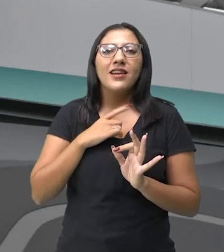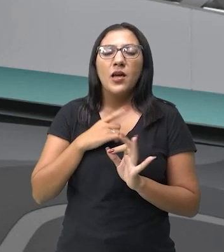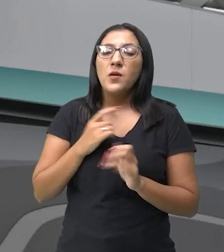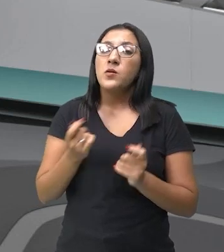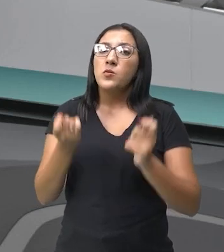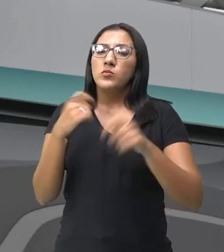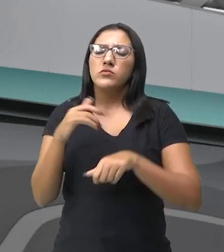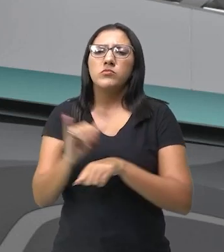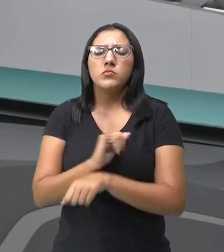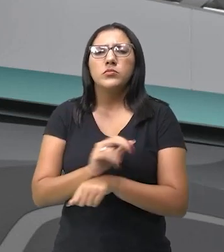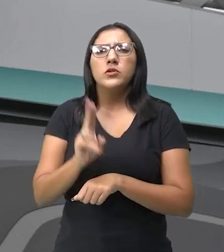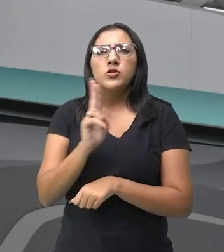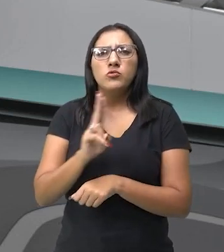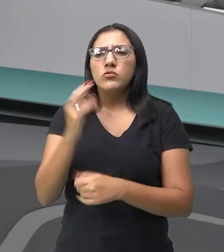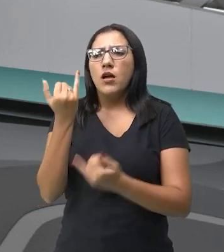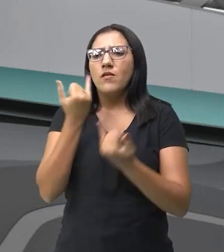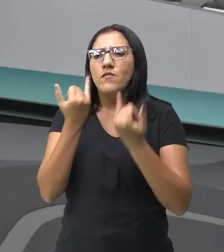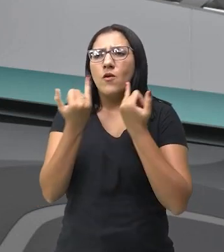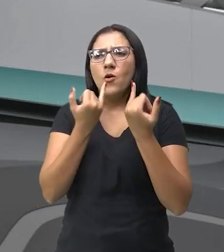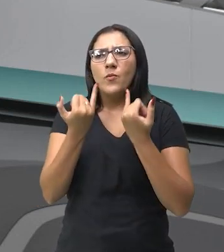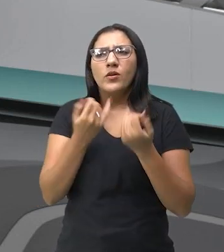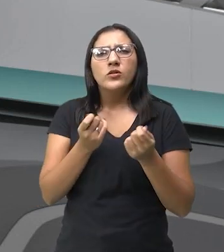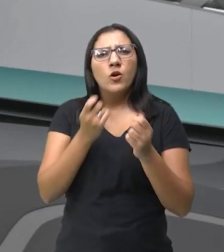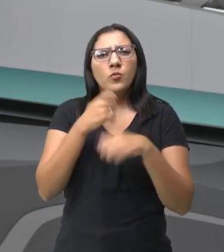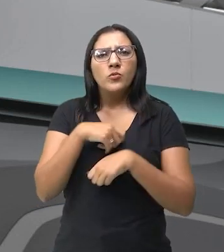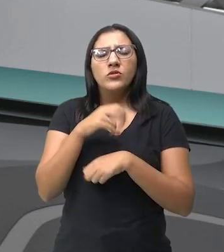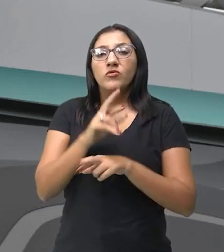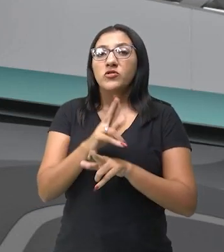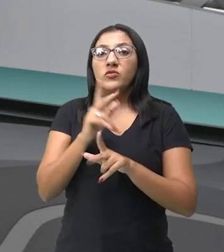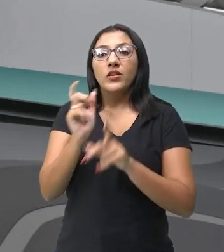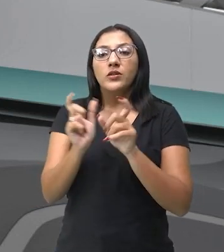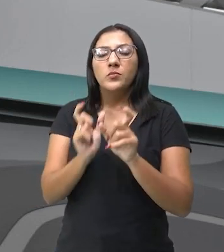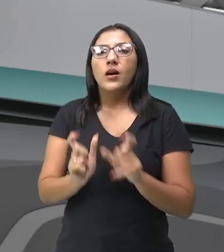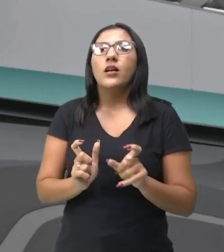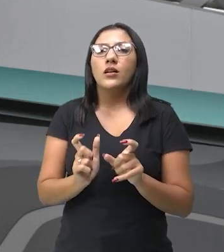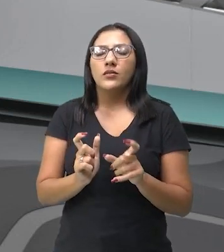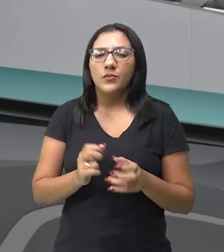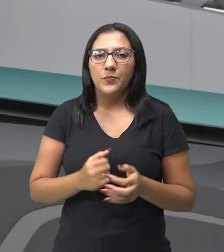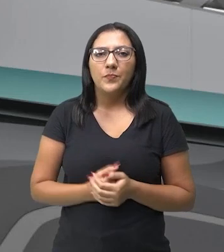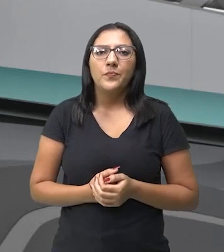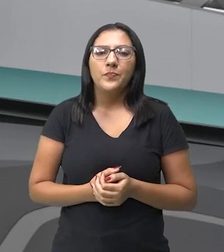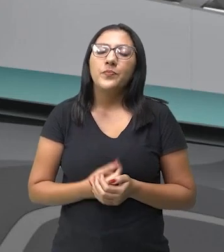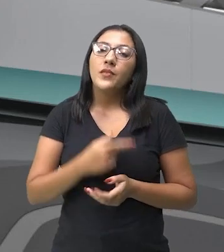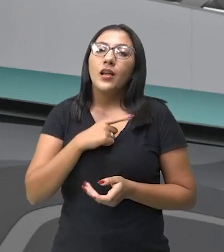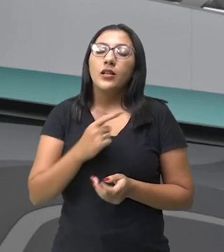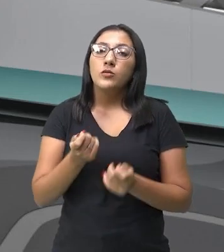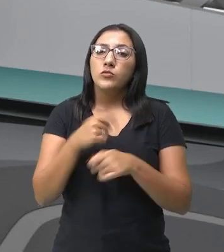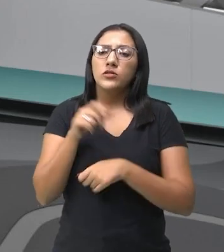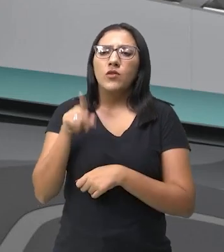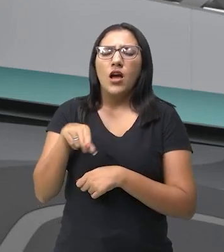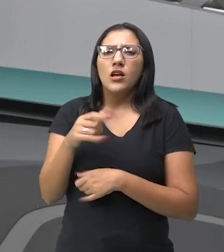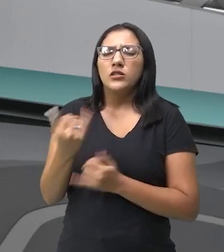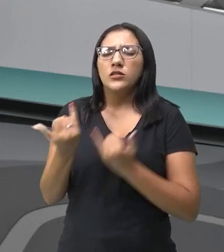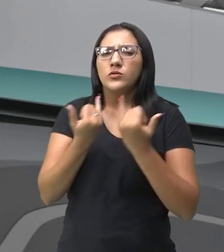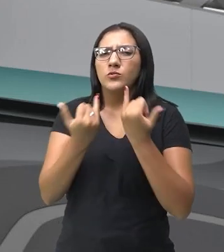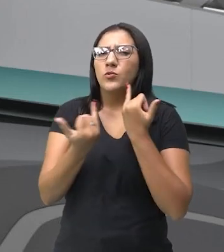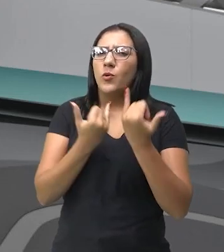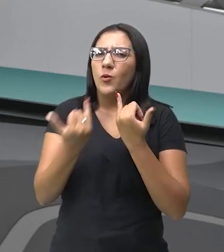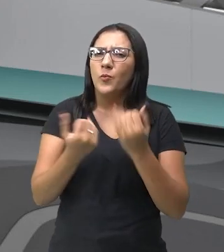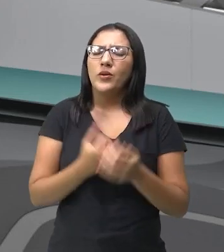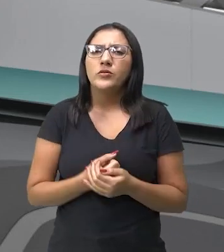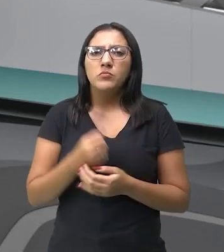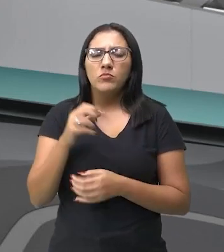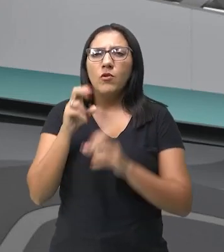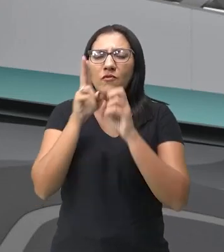para trabalhar a informação a partir do aspecto não verbal e assim torna aquela informação